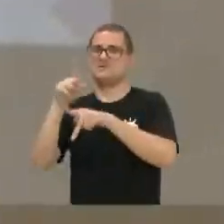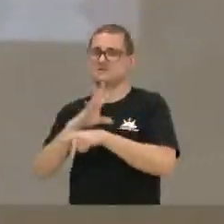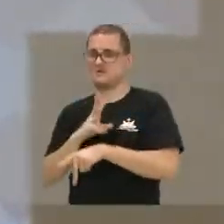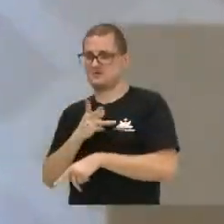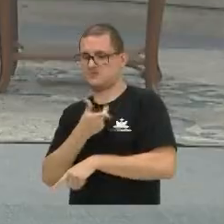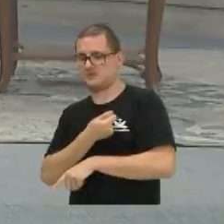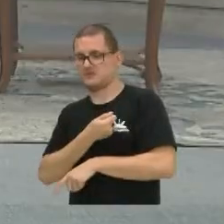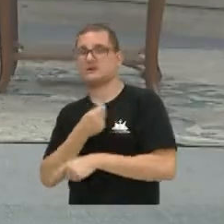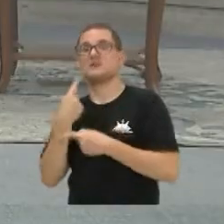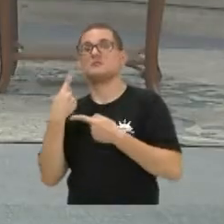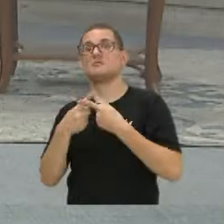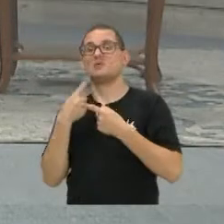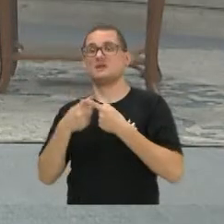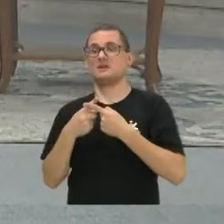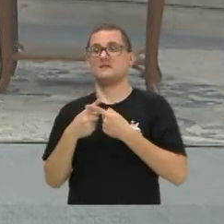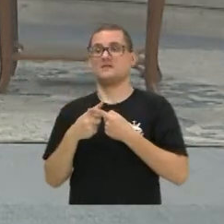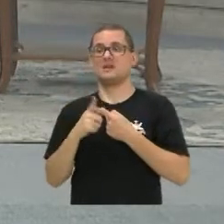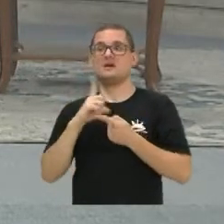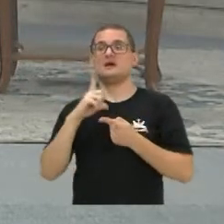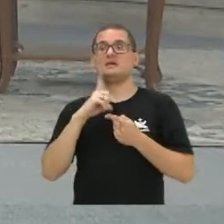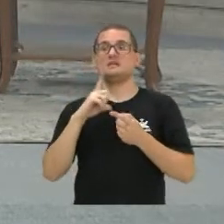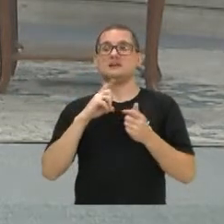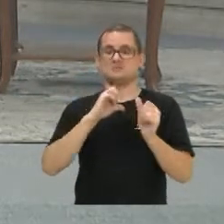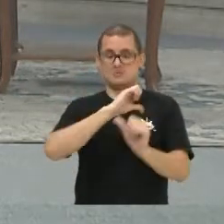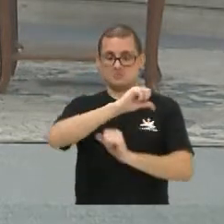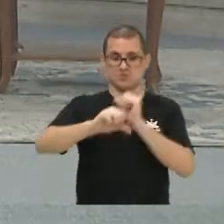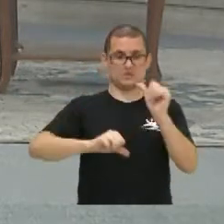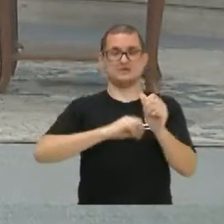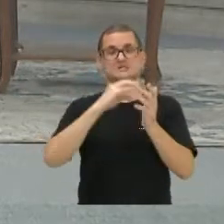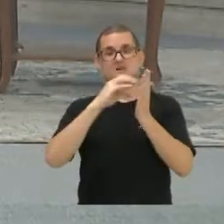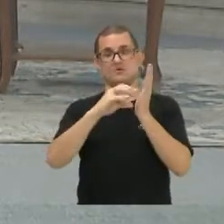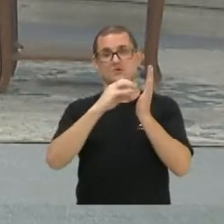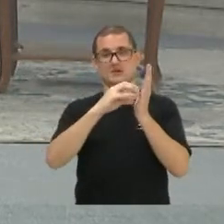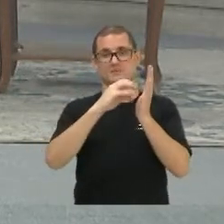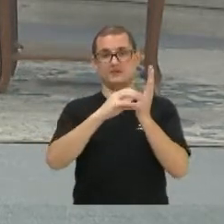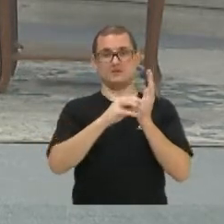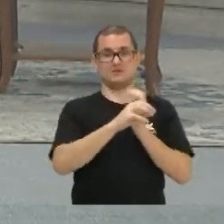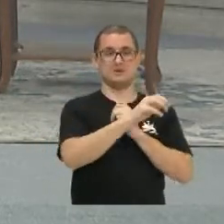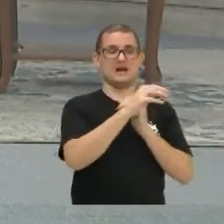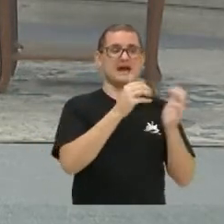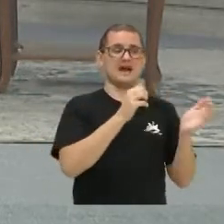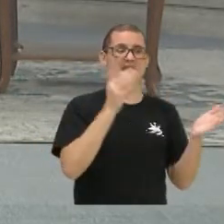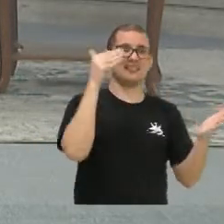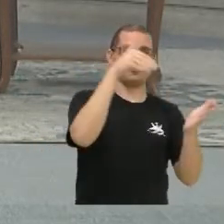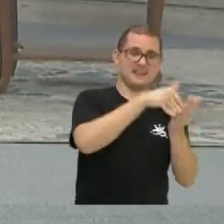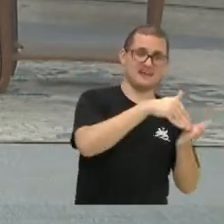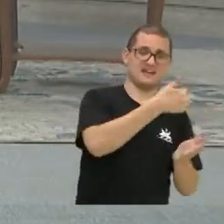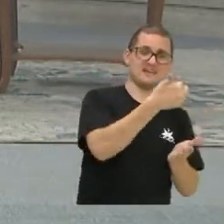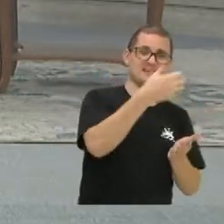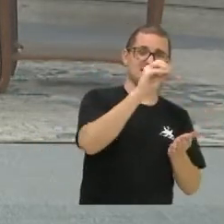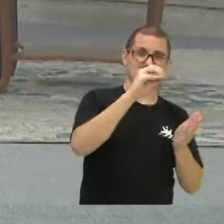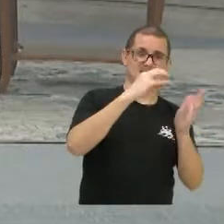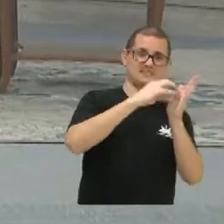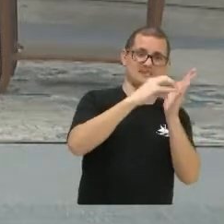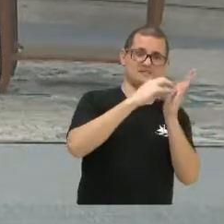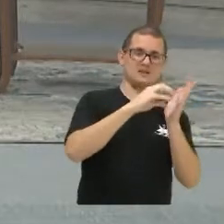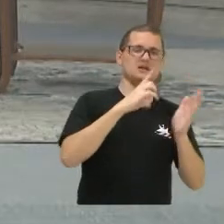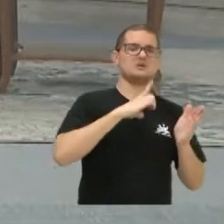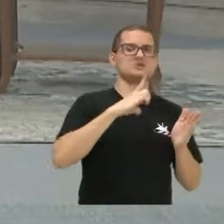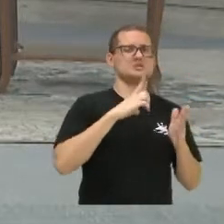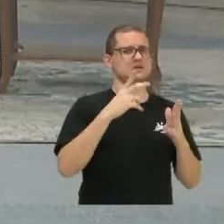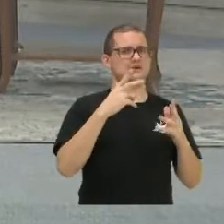e isto é a uma mudança até o capítulo 10 havia muitas resistências